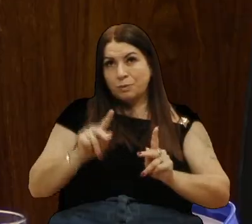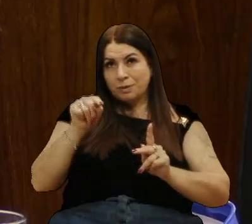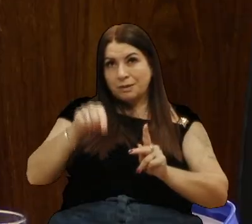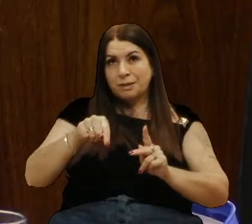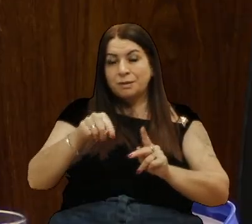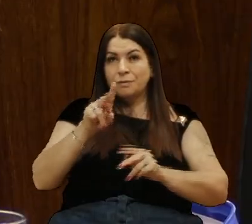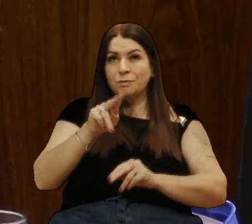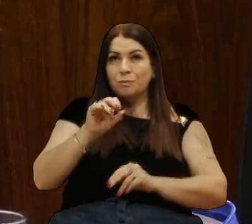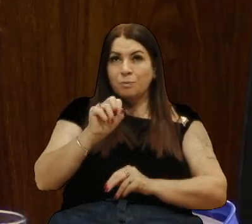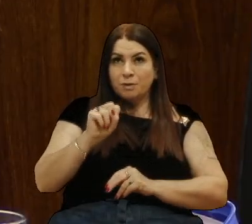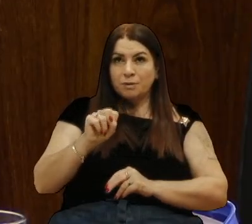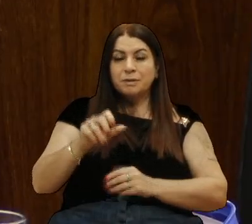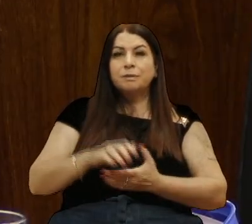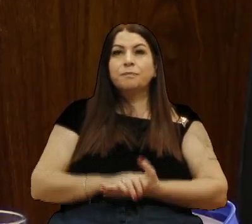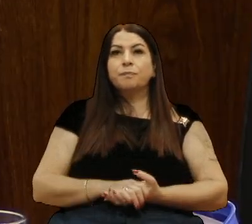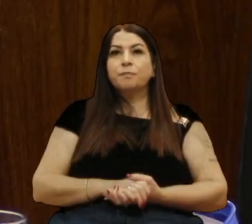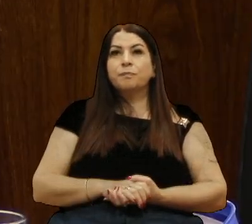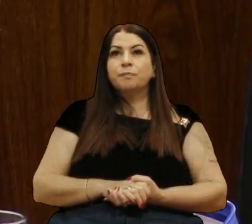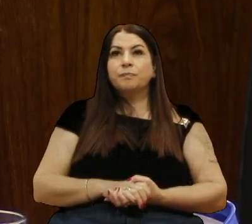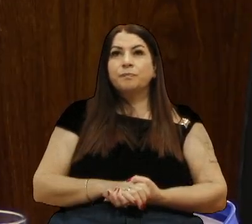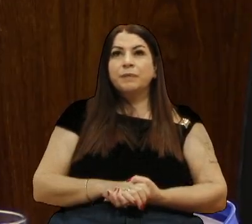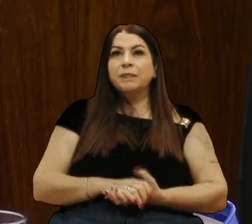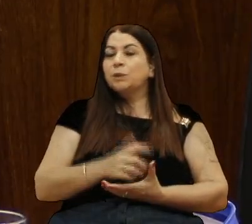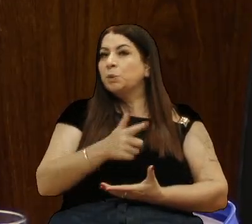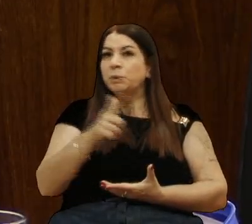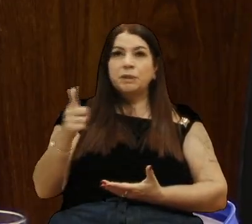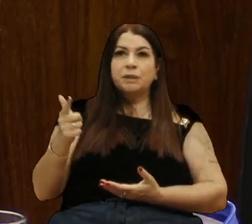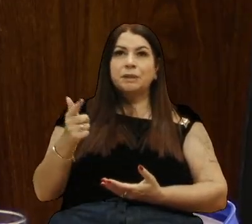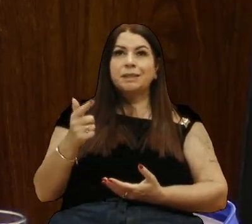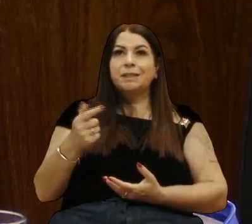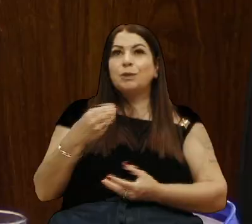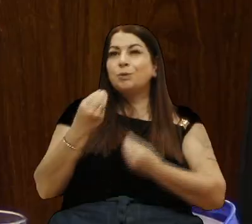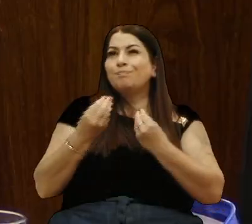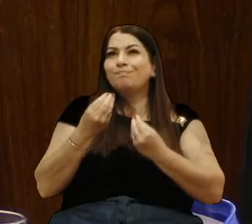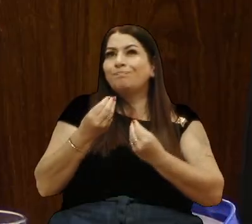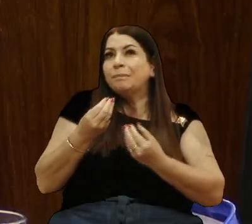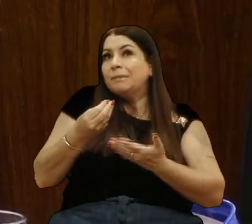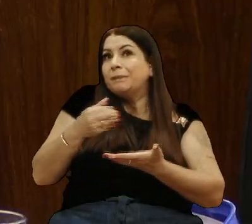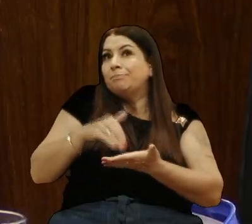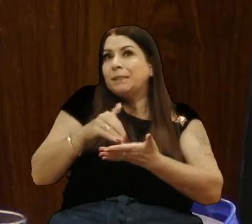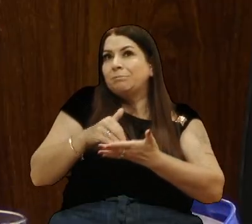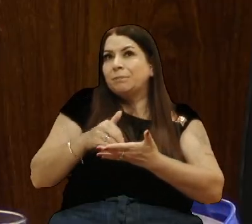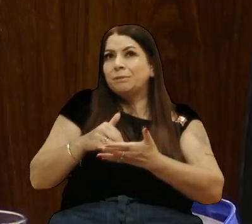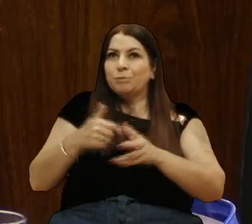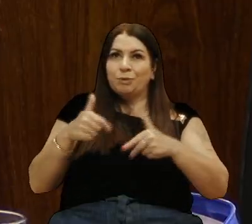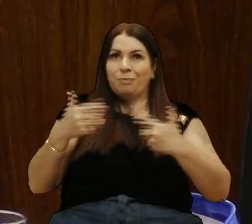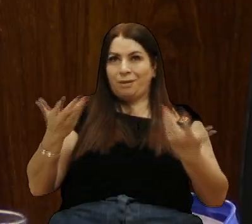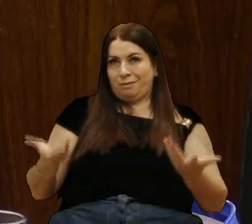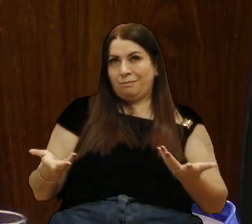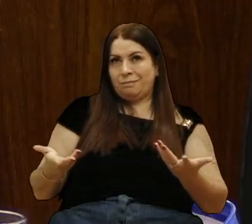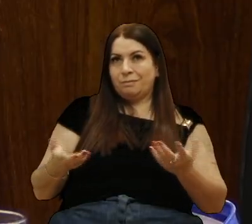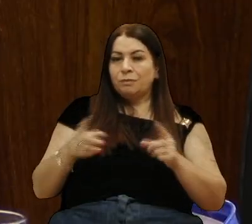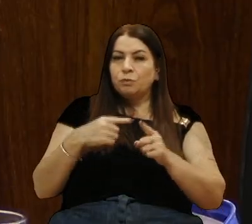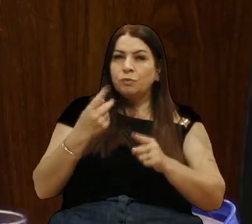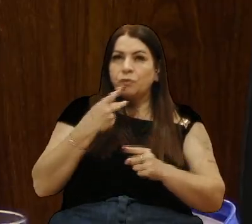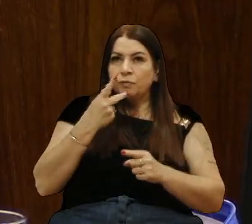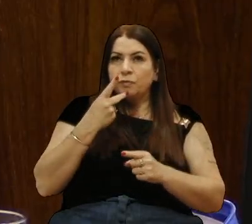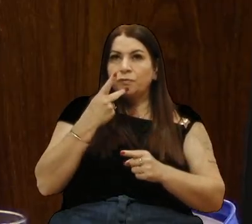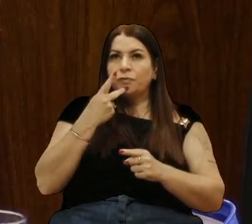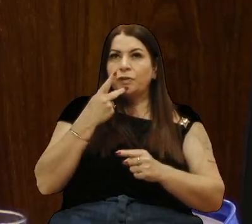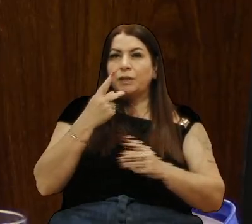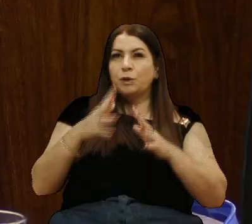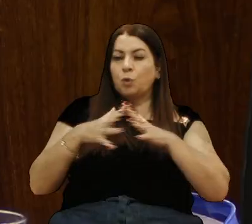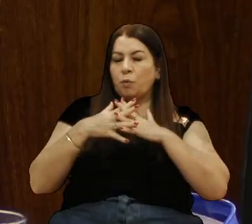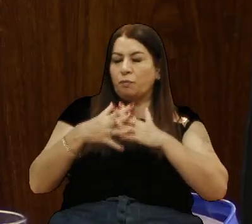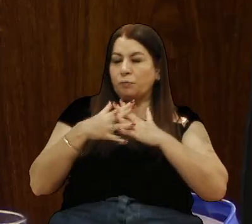das nossas unidades básicas de saúde não tenham condições mínimas e dignas de trabalho. Então, quando a gente fala no caos